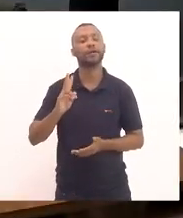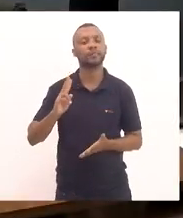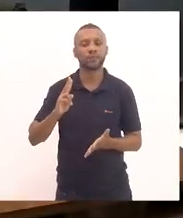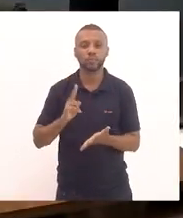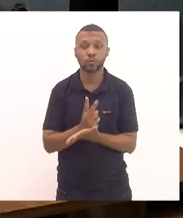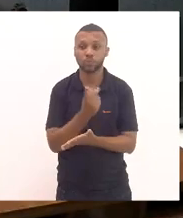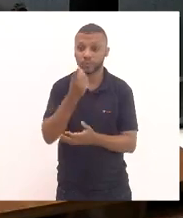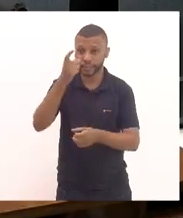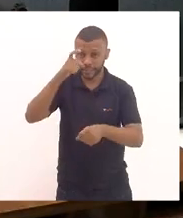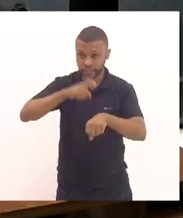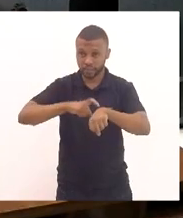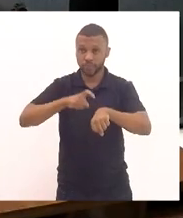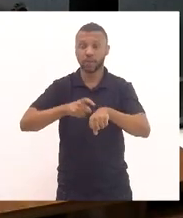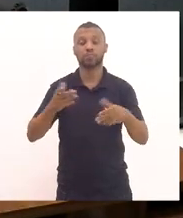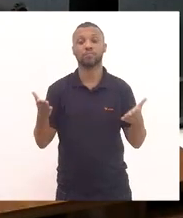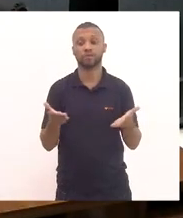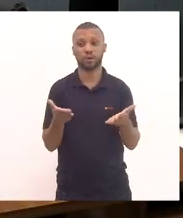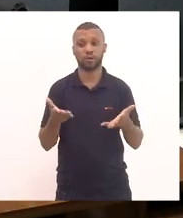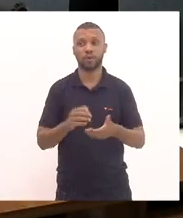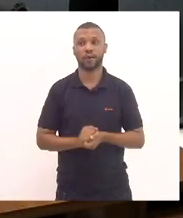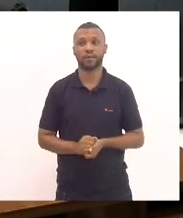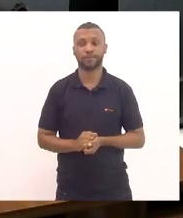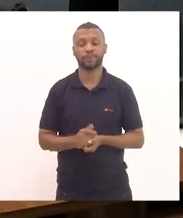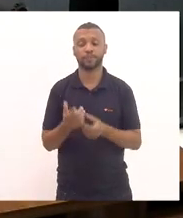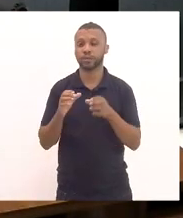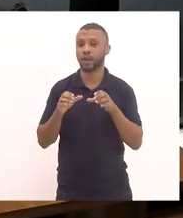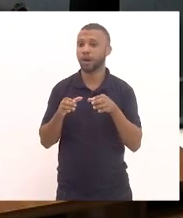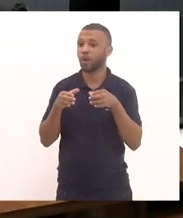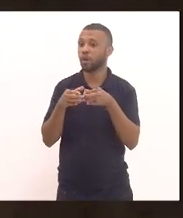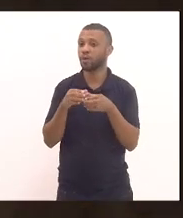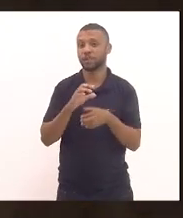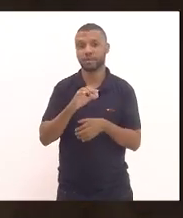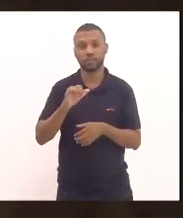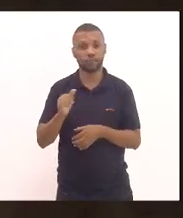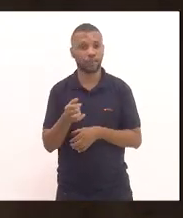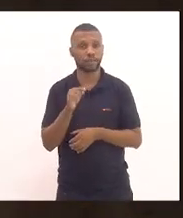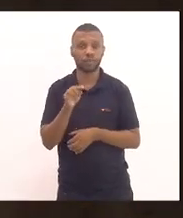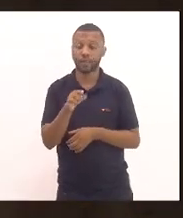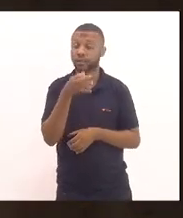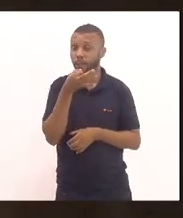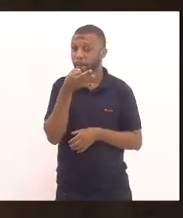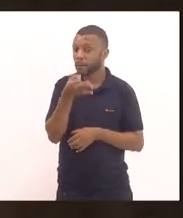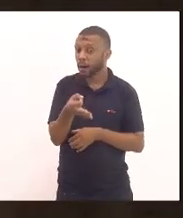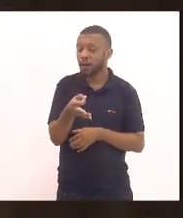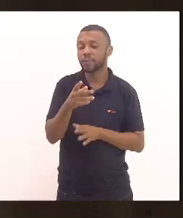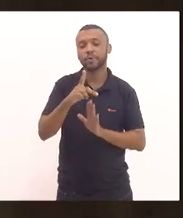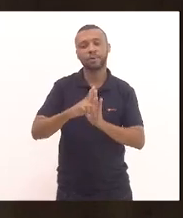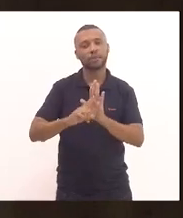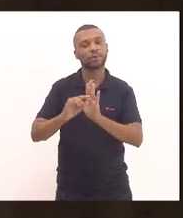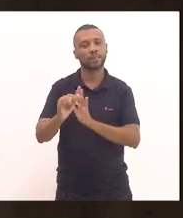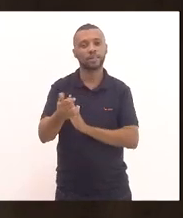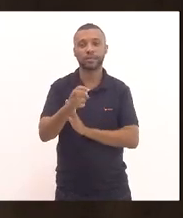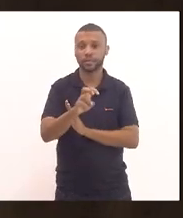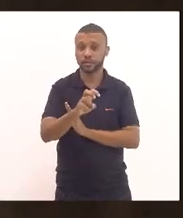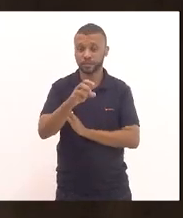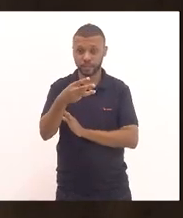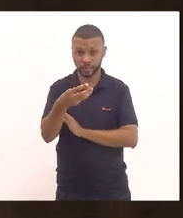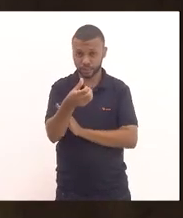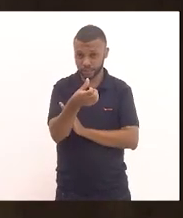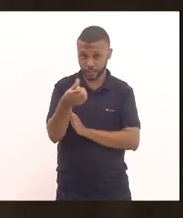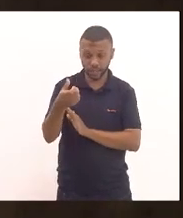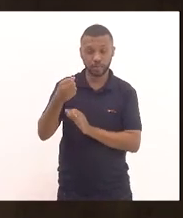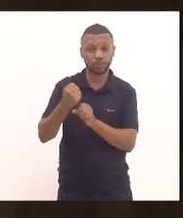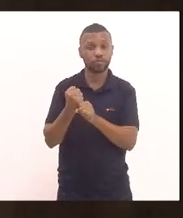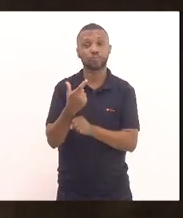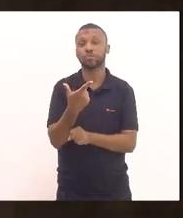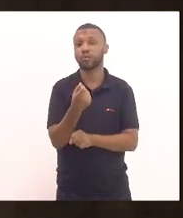neste momento, a CCJ está dando parecer no PL 5316 de